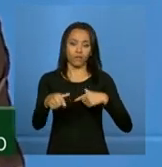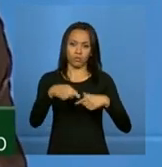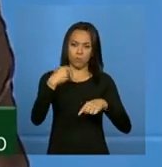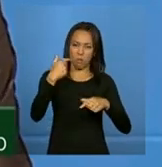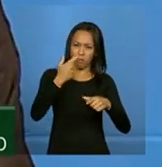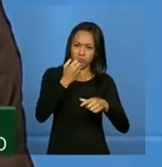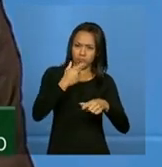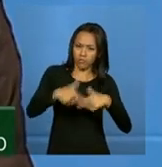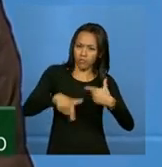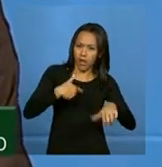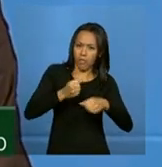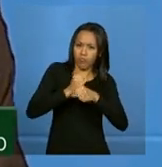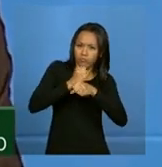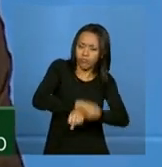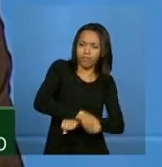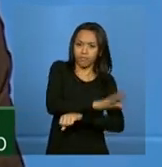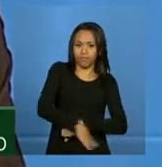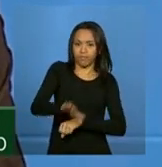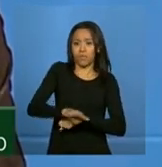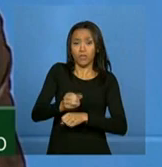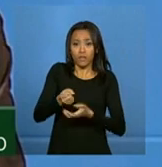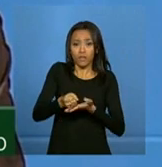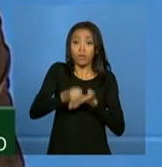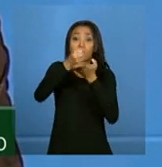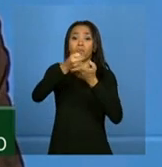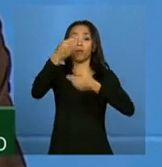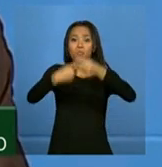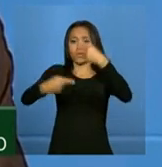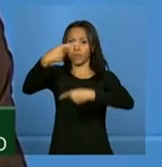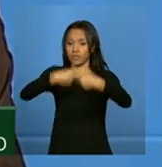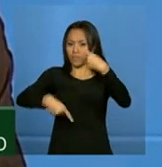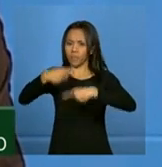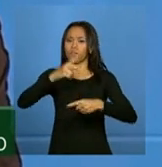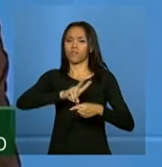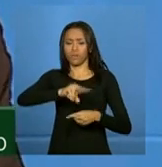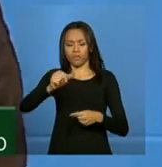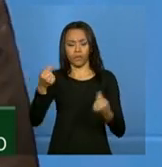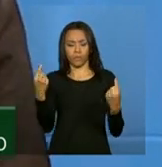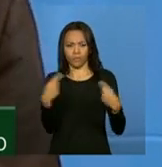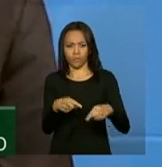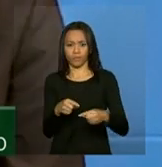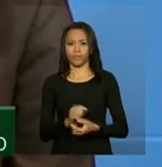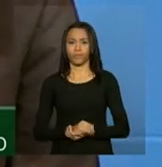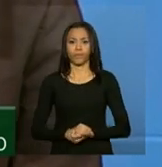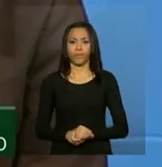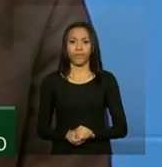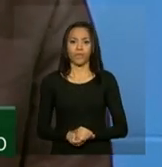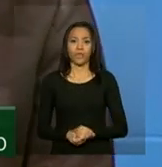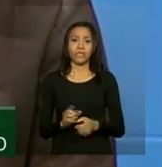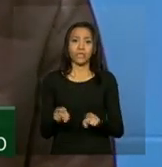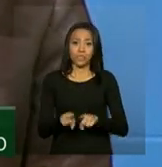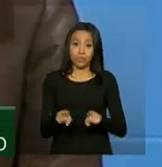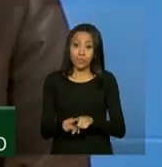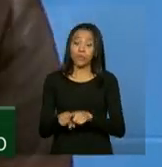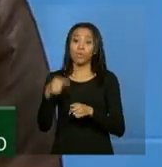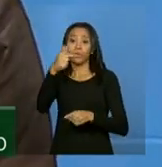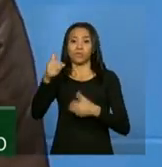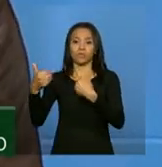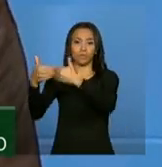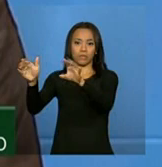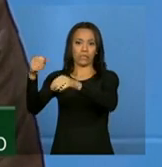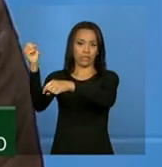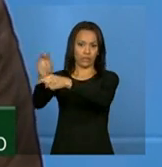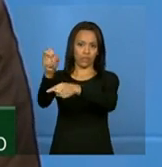para apoio da política que vai, então, enfrentar as causas principais. No mercado de trabalho, as duas áreas